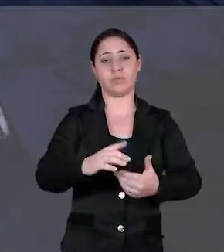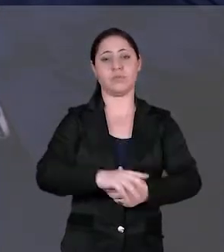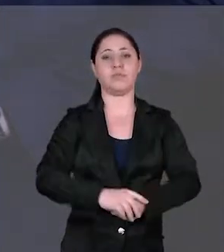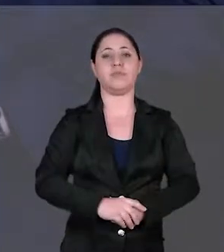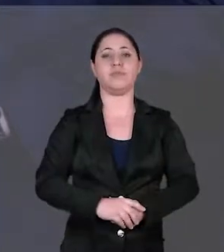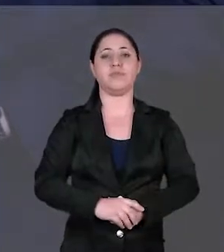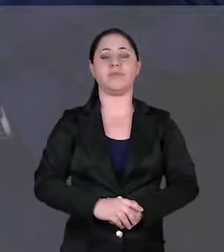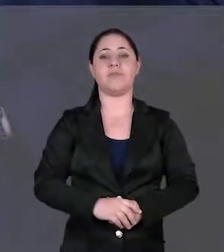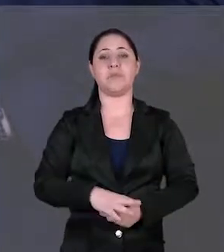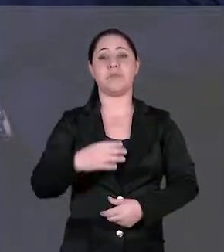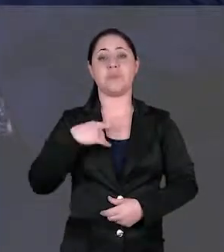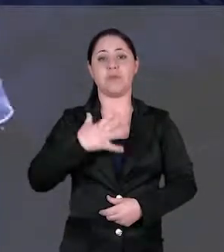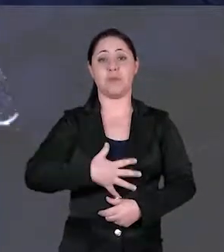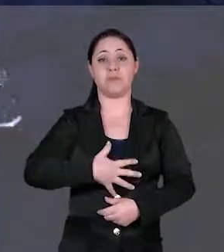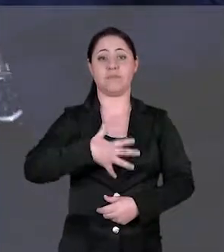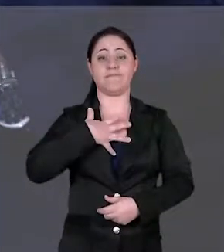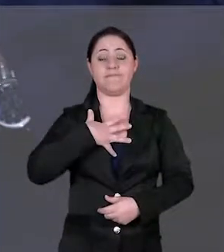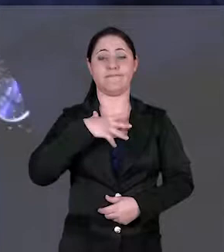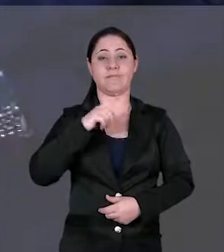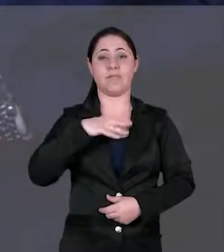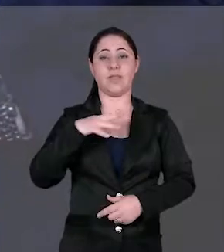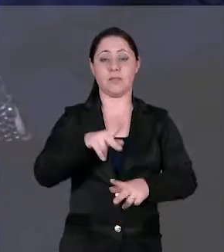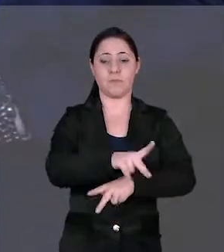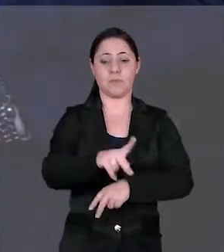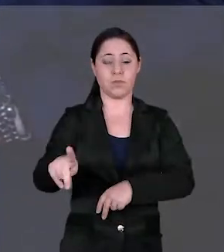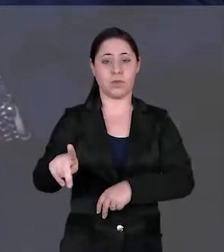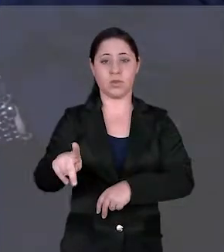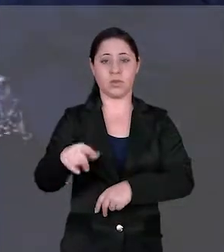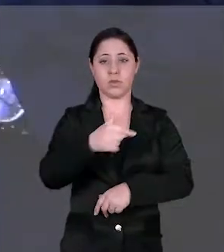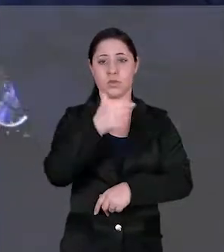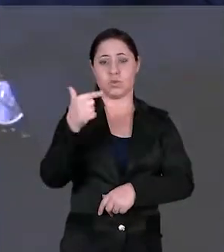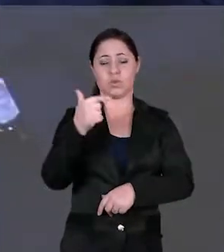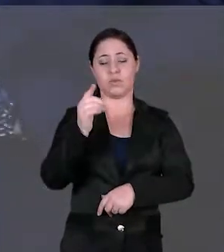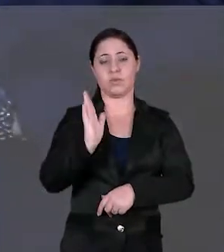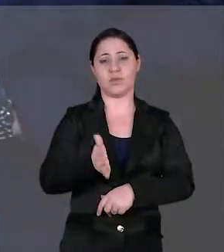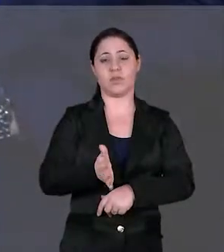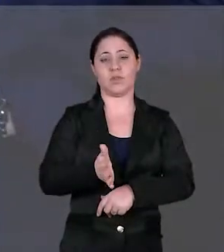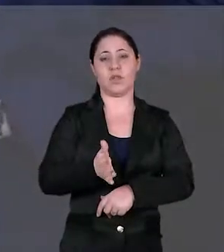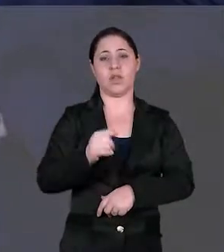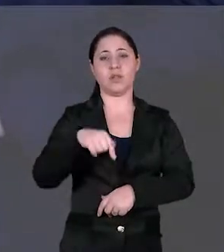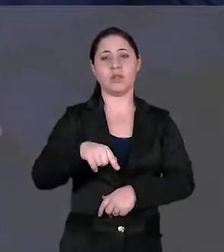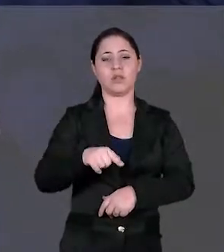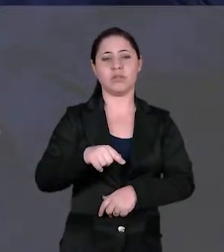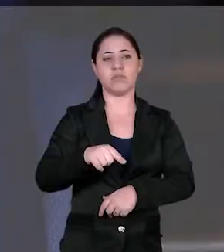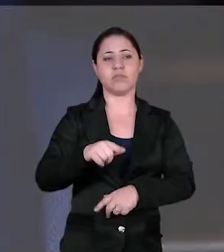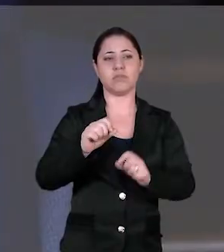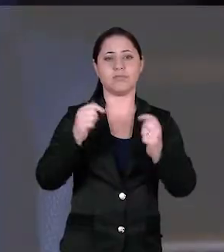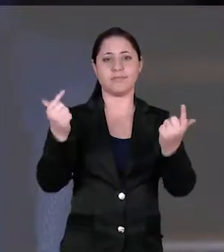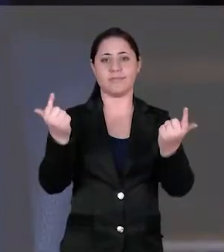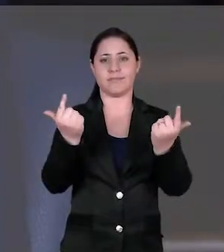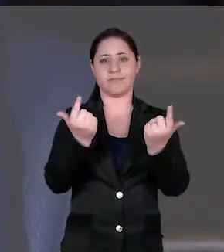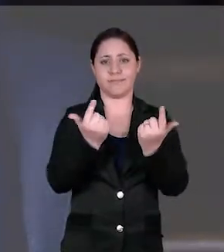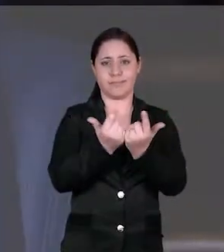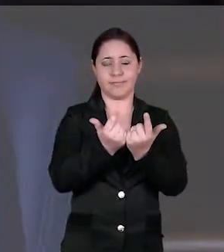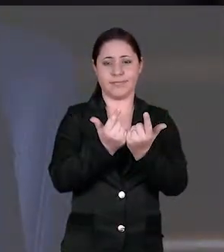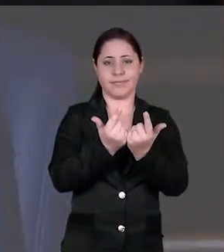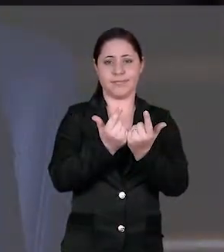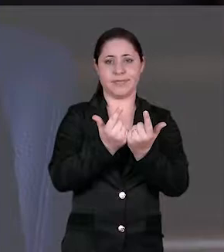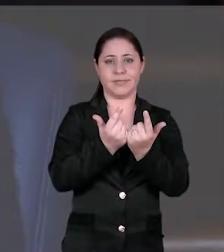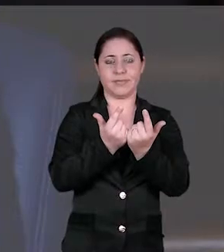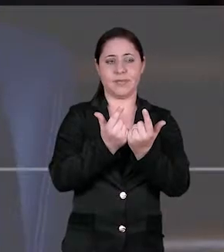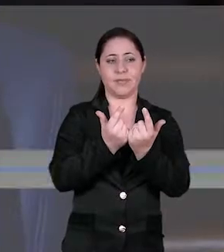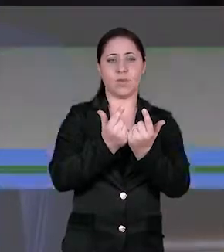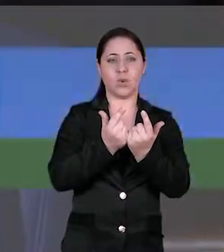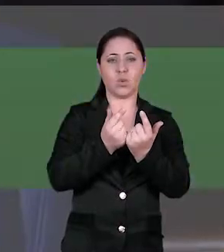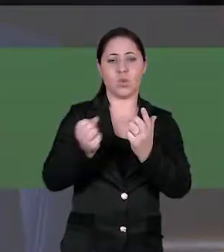legisladores. Para mim é uma grande honra poder presidir essa comissão pela segunda vez, aqui na